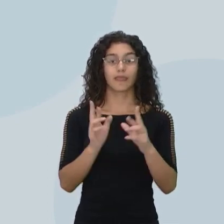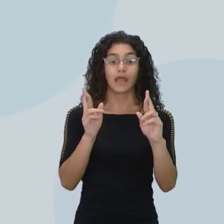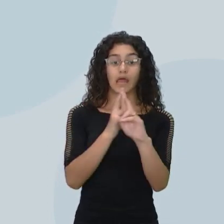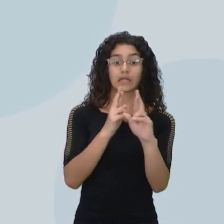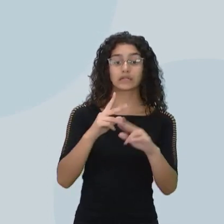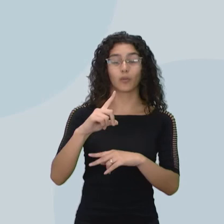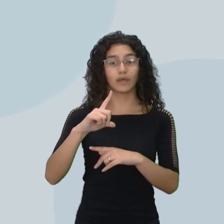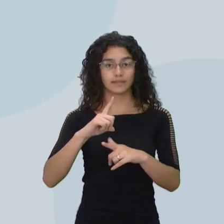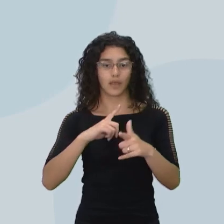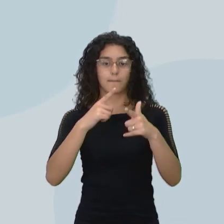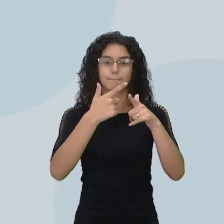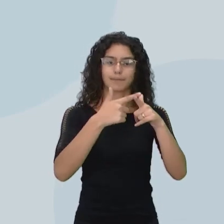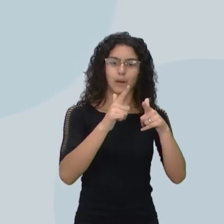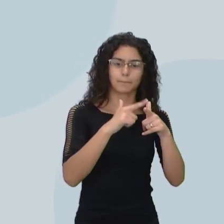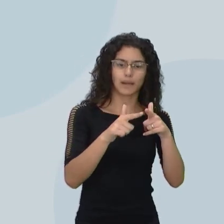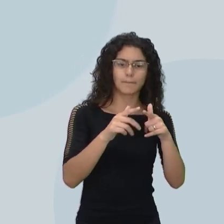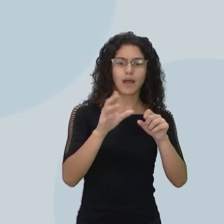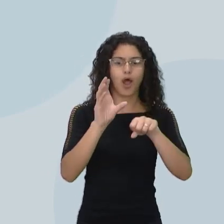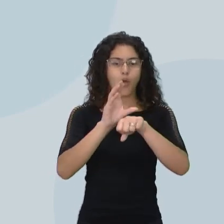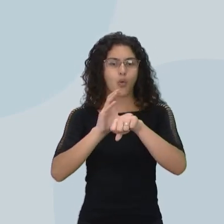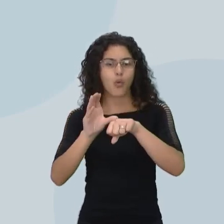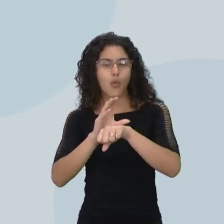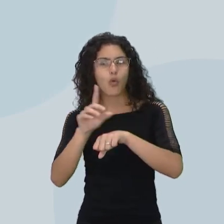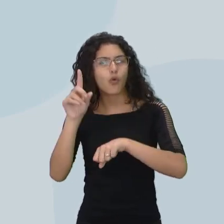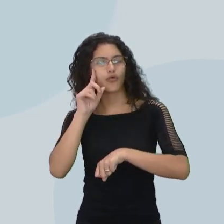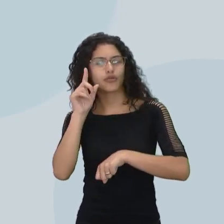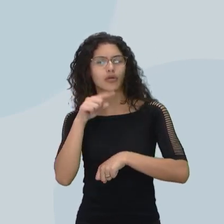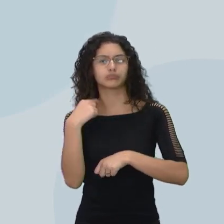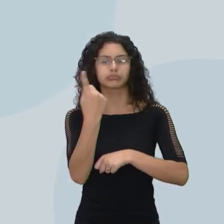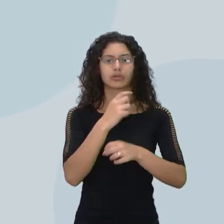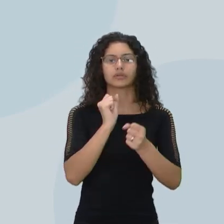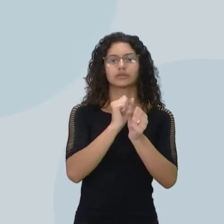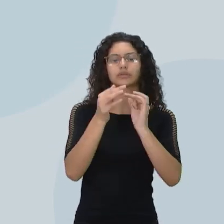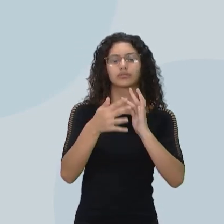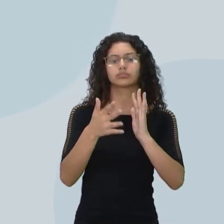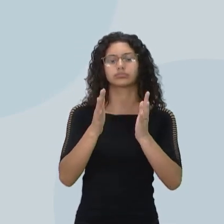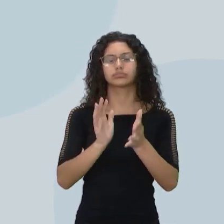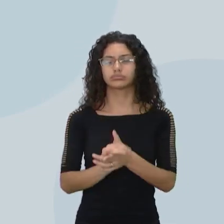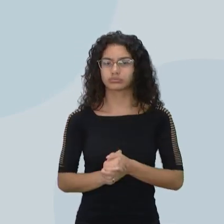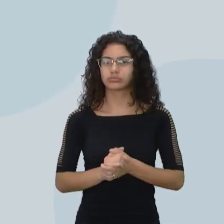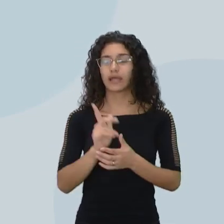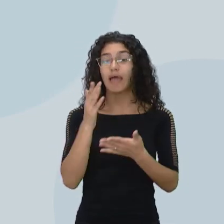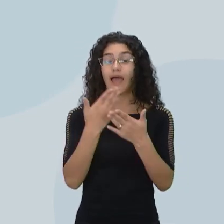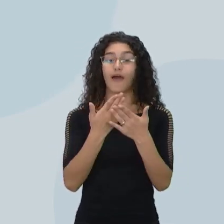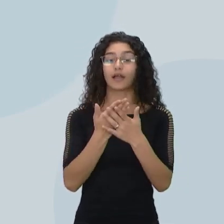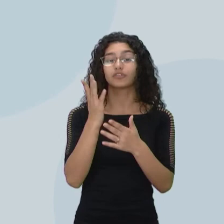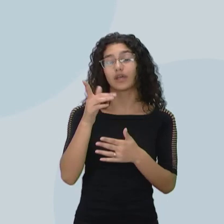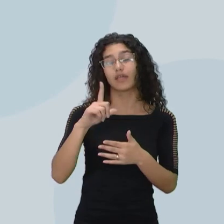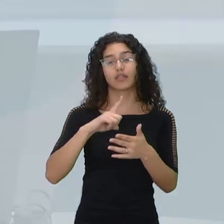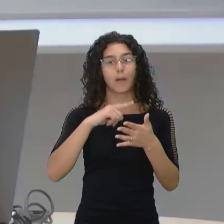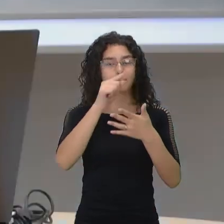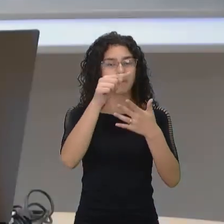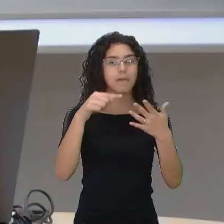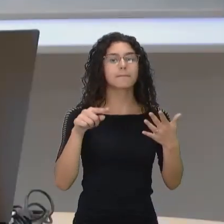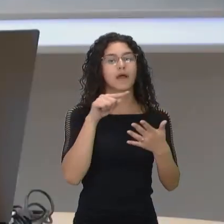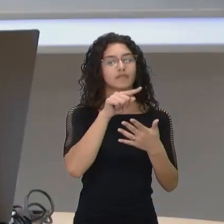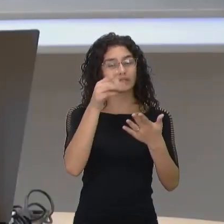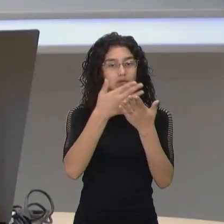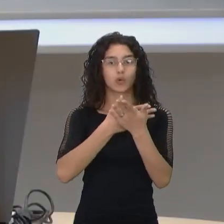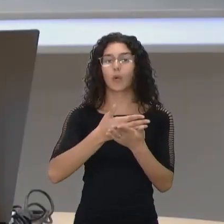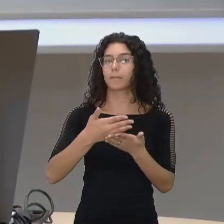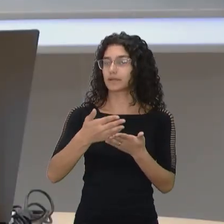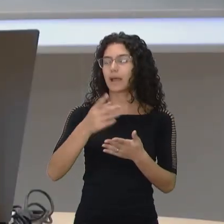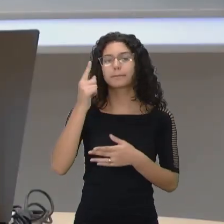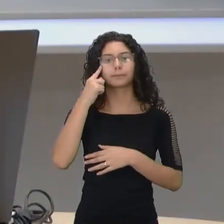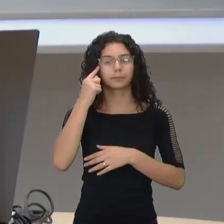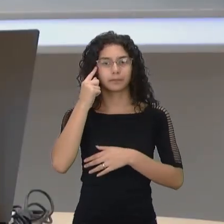entre problema e o curso rotineiro das nossas ações? Essa aula já deu alguns elementos para vocês